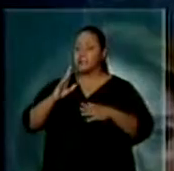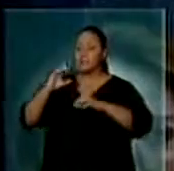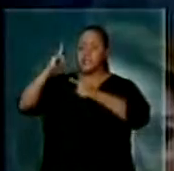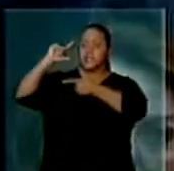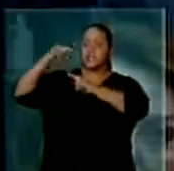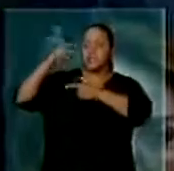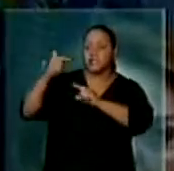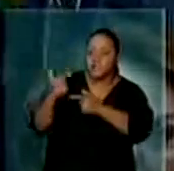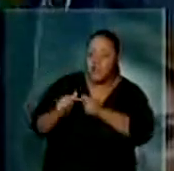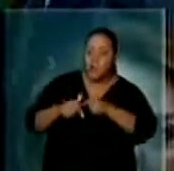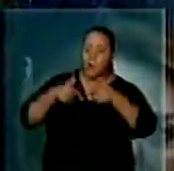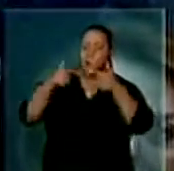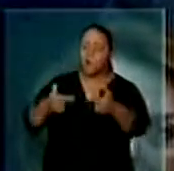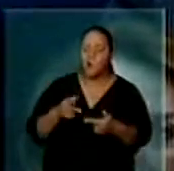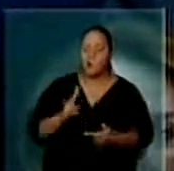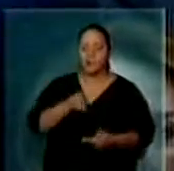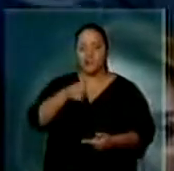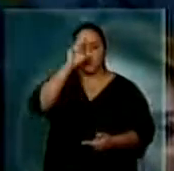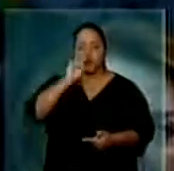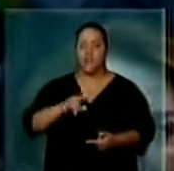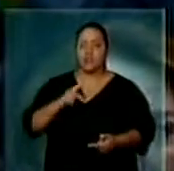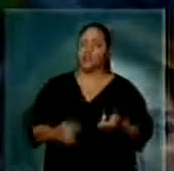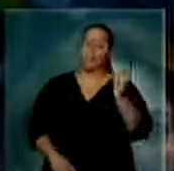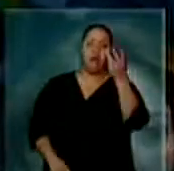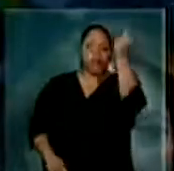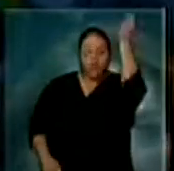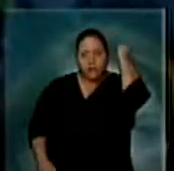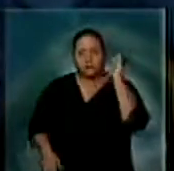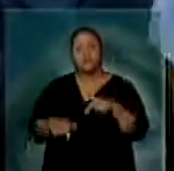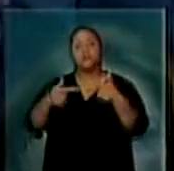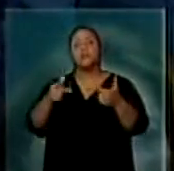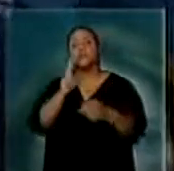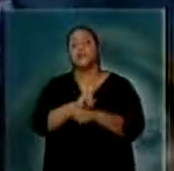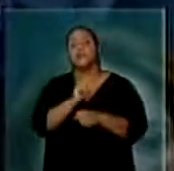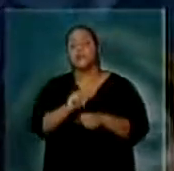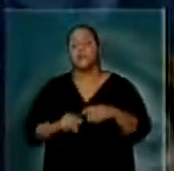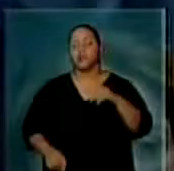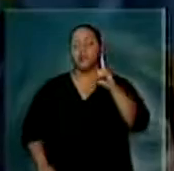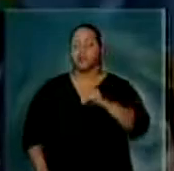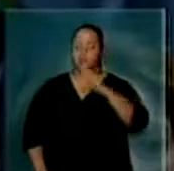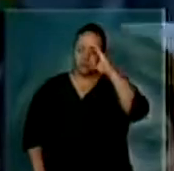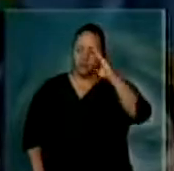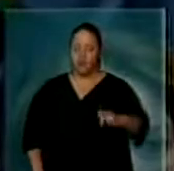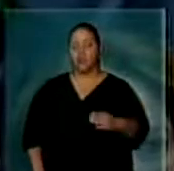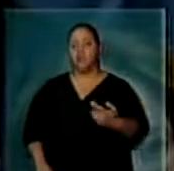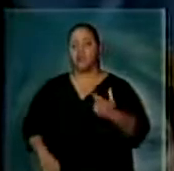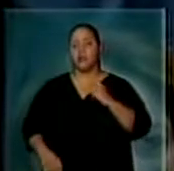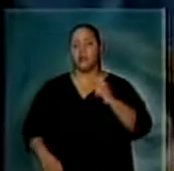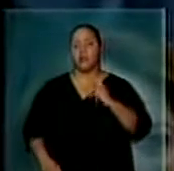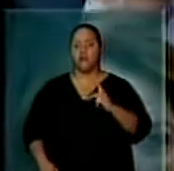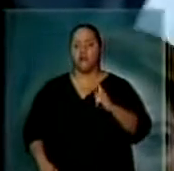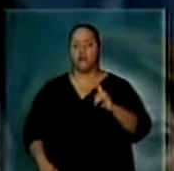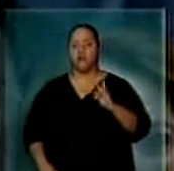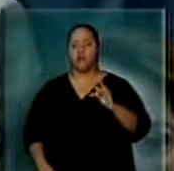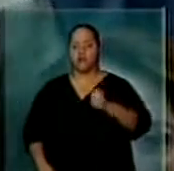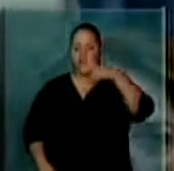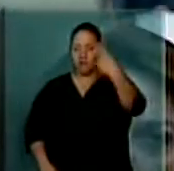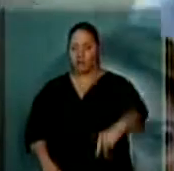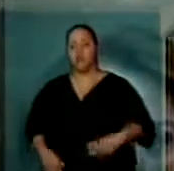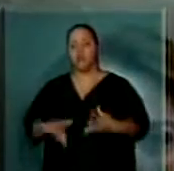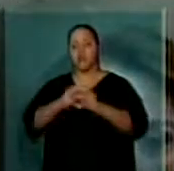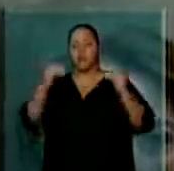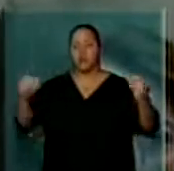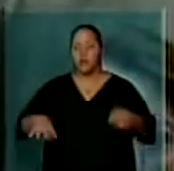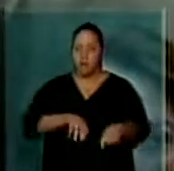de defesa dos direitos humanos, defendeu a ditadura militar, o pau de arara, a tortura, o desaparecimento,